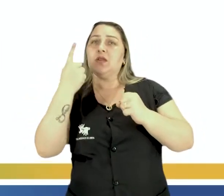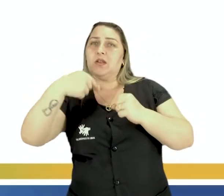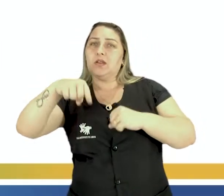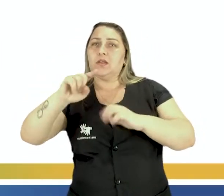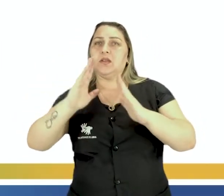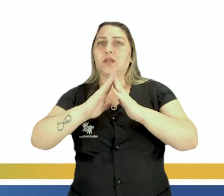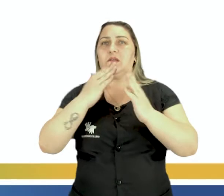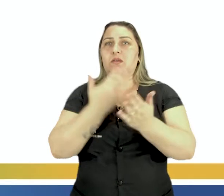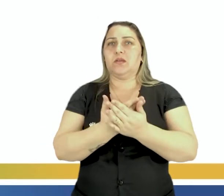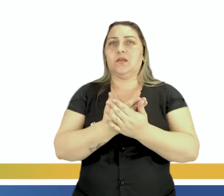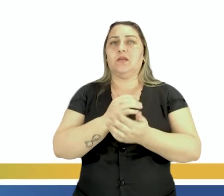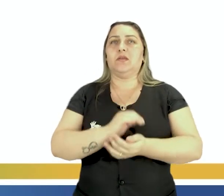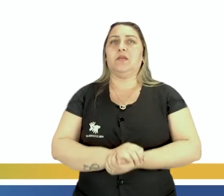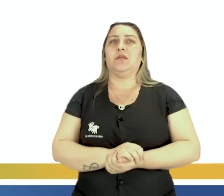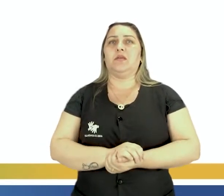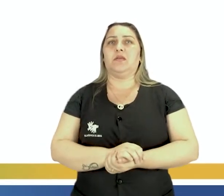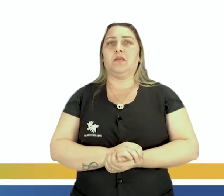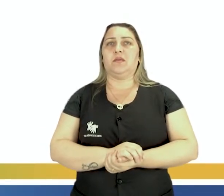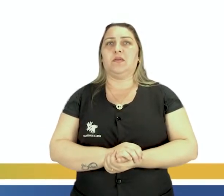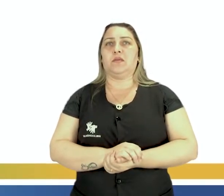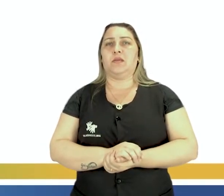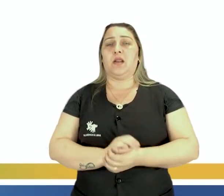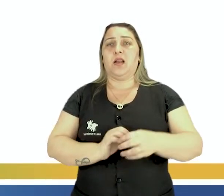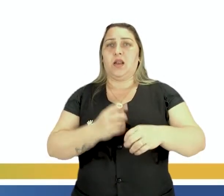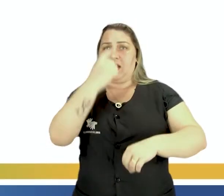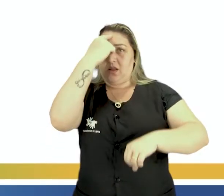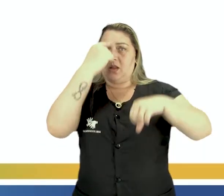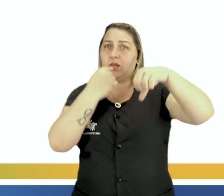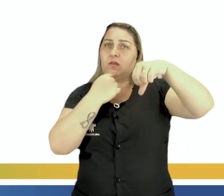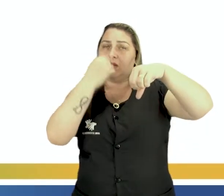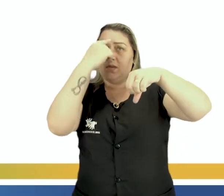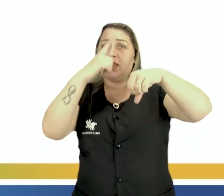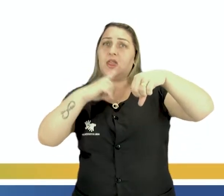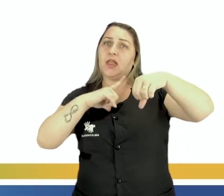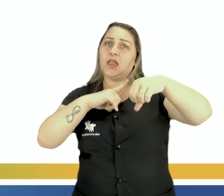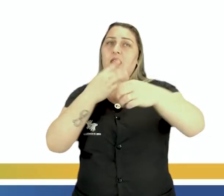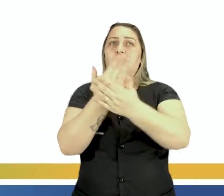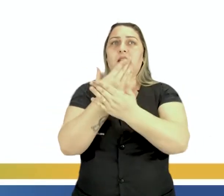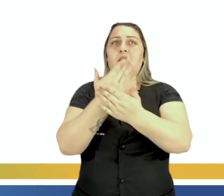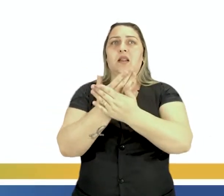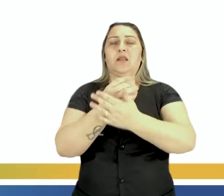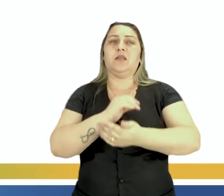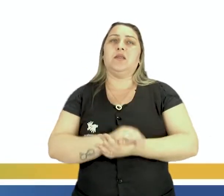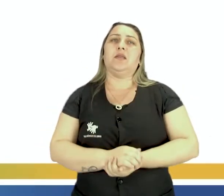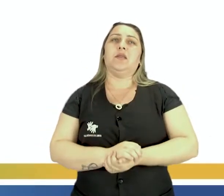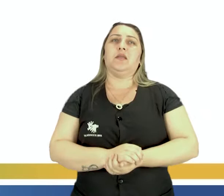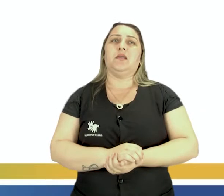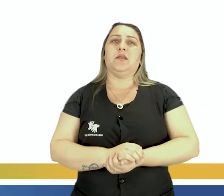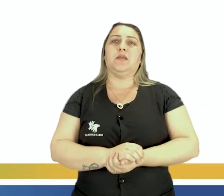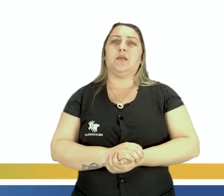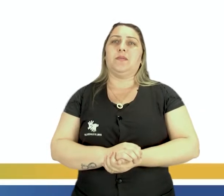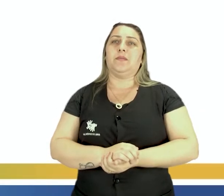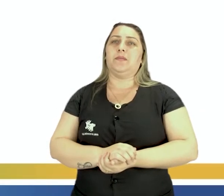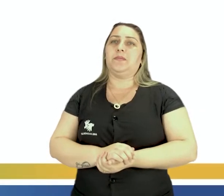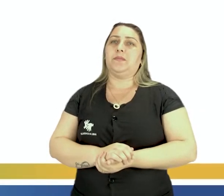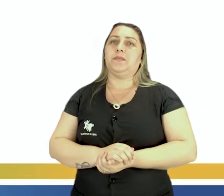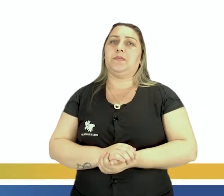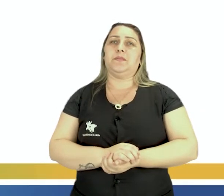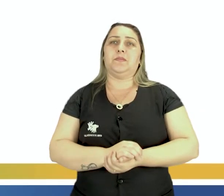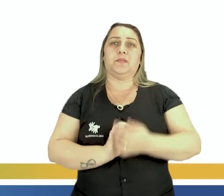escola. Have classes, ter aulas. Have